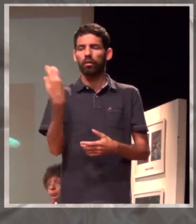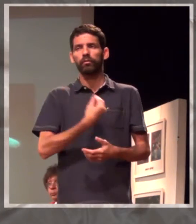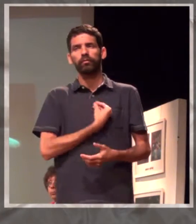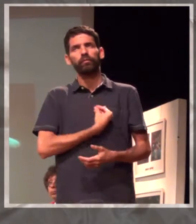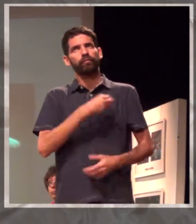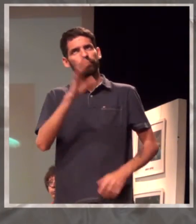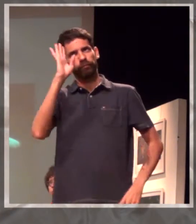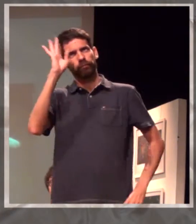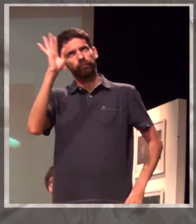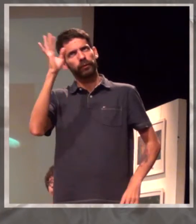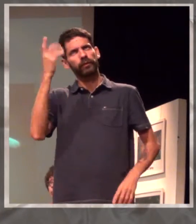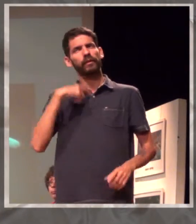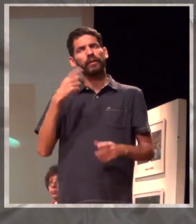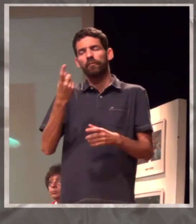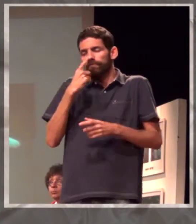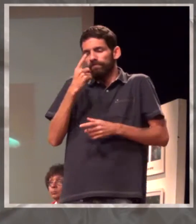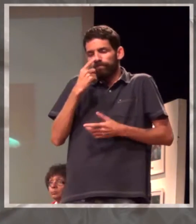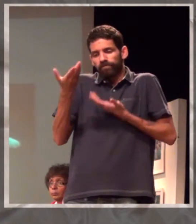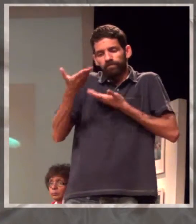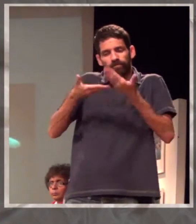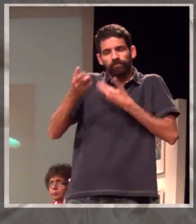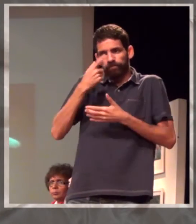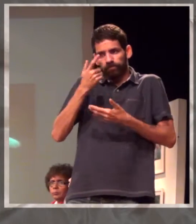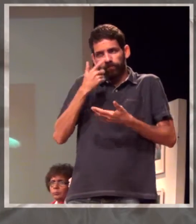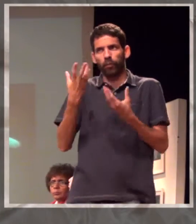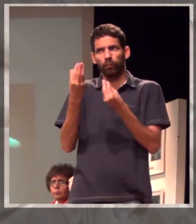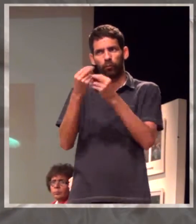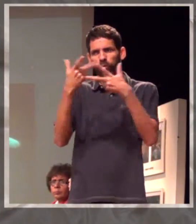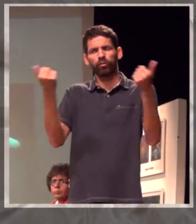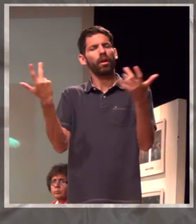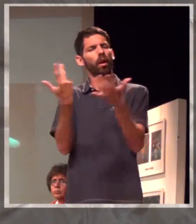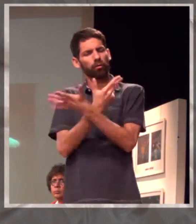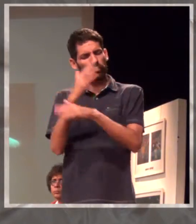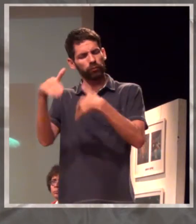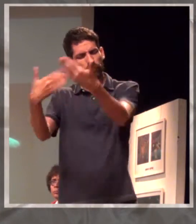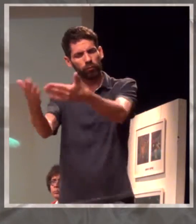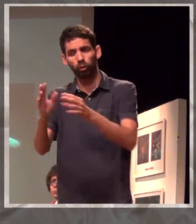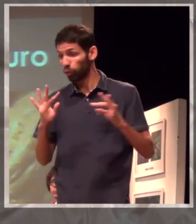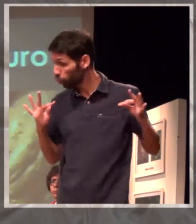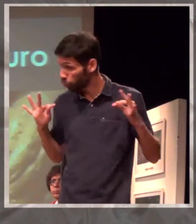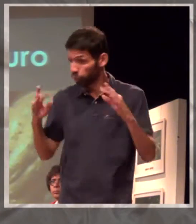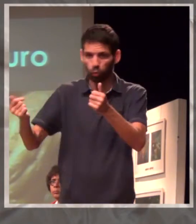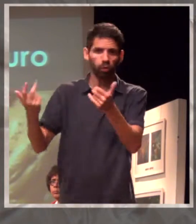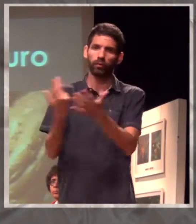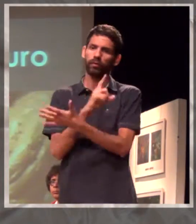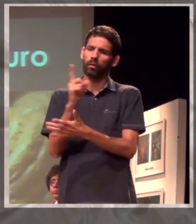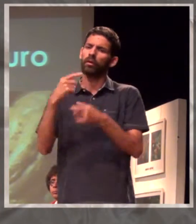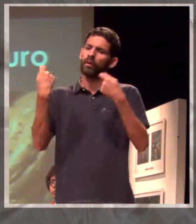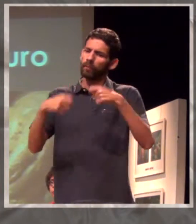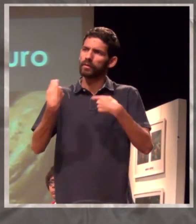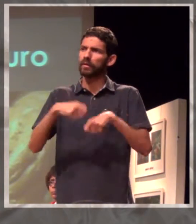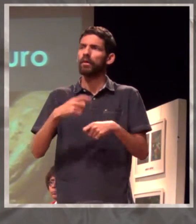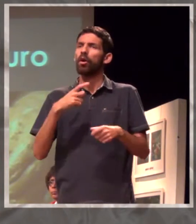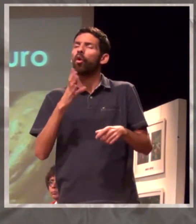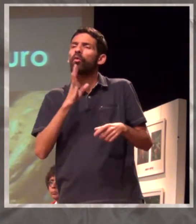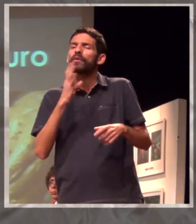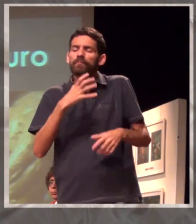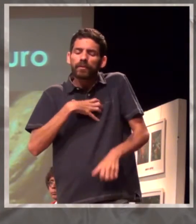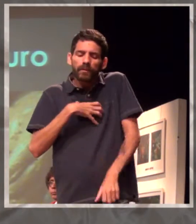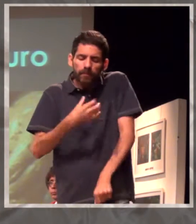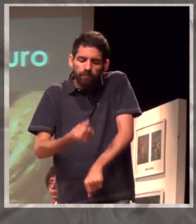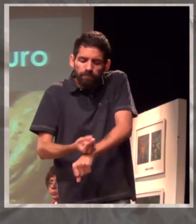é um processo absolutamente afetivo, ou seja, muitas coisas acontecem, mas nem tudo nos acontece. É preciso ter um corpo